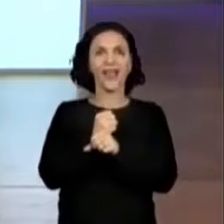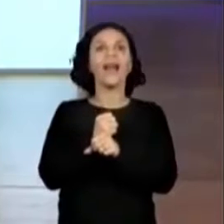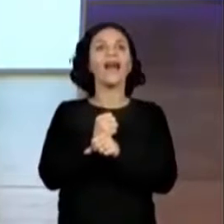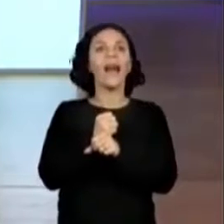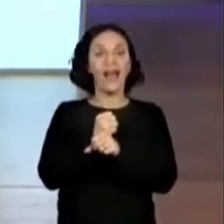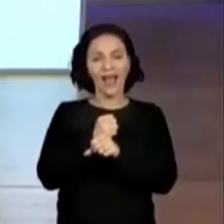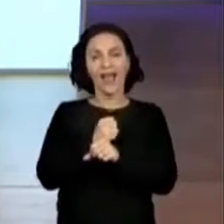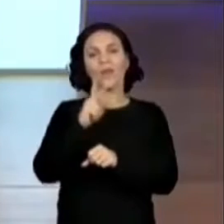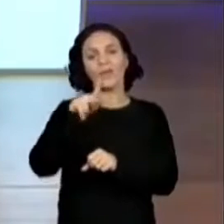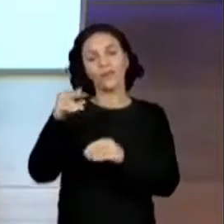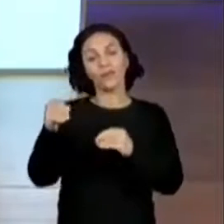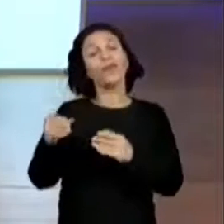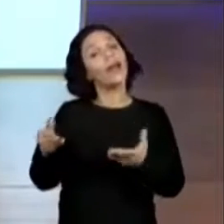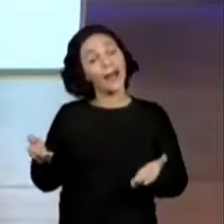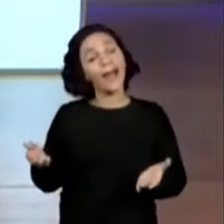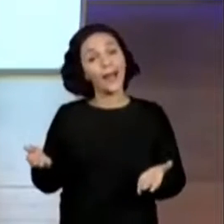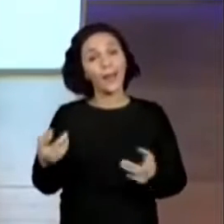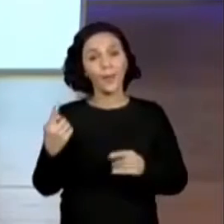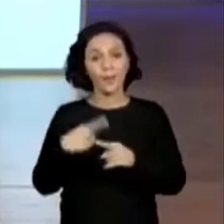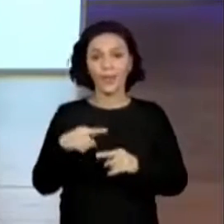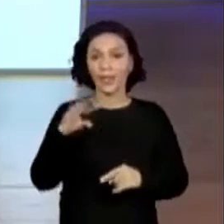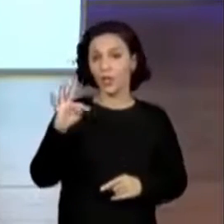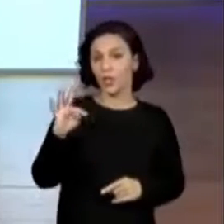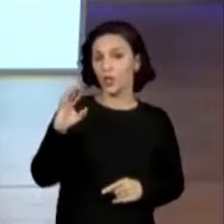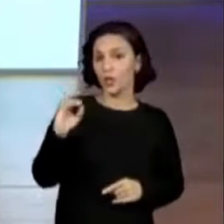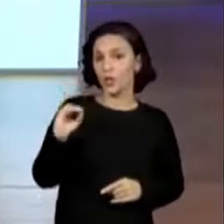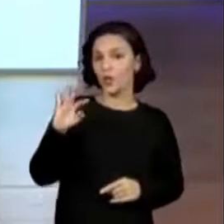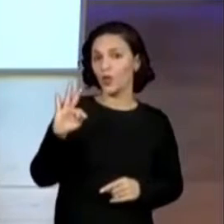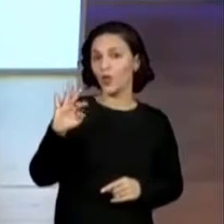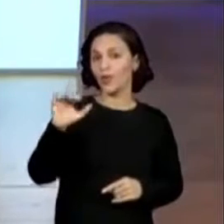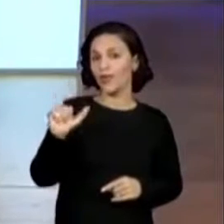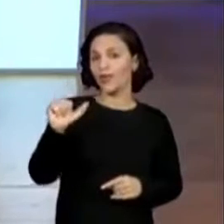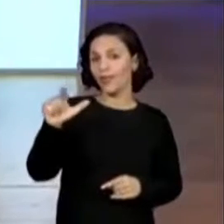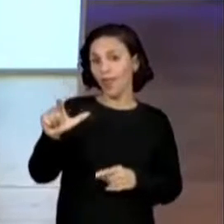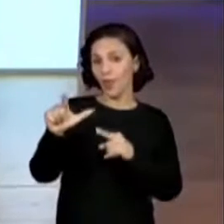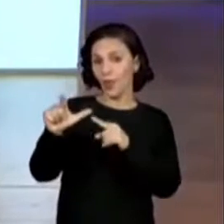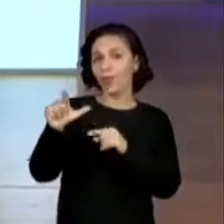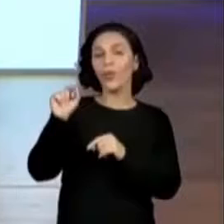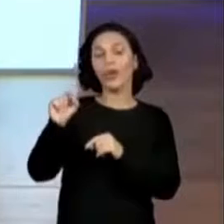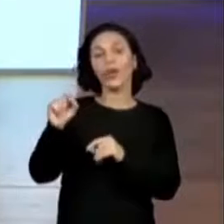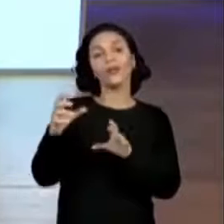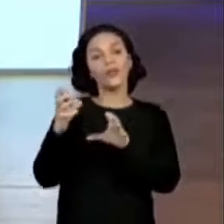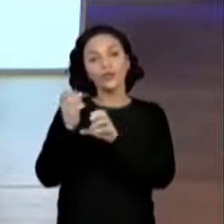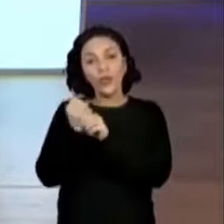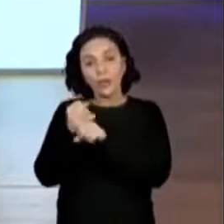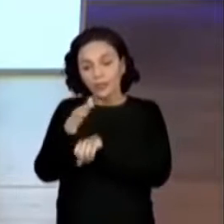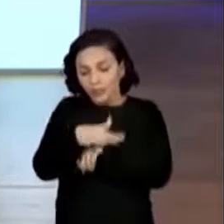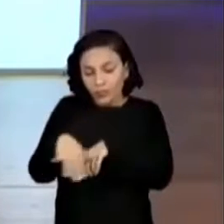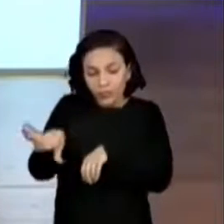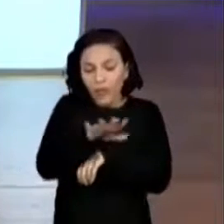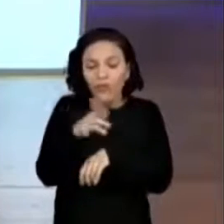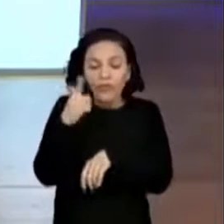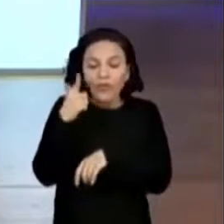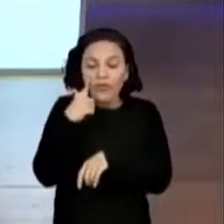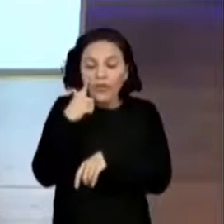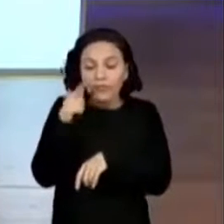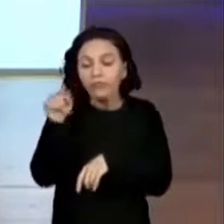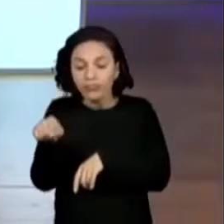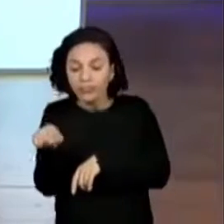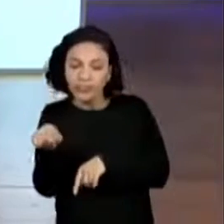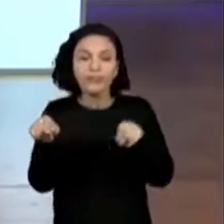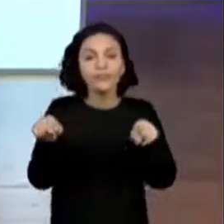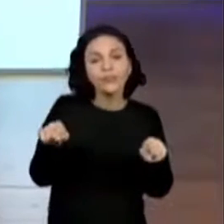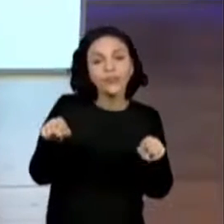para a gente. É, quando eu peço o total, não é? Eu vou somar tudo que eu tenho ali para eu ter o